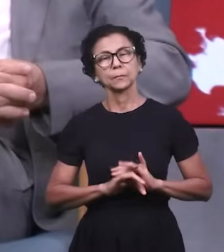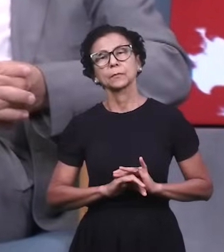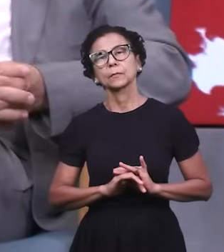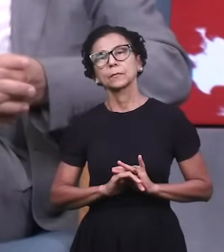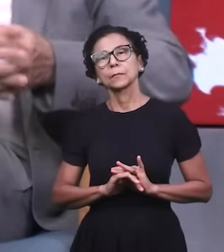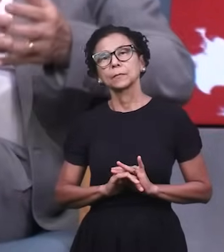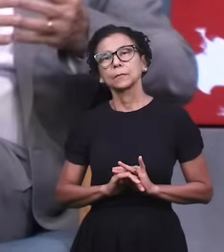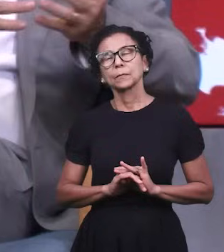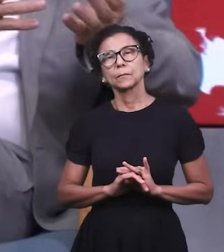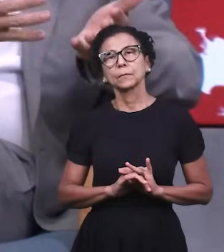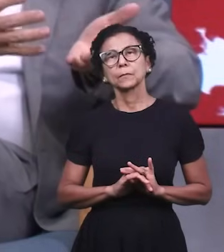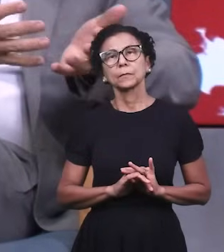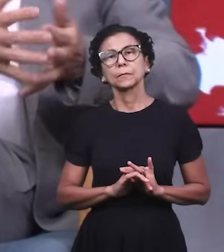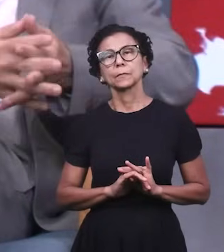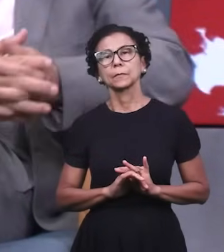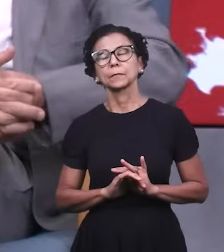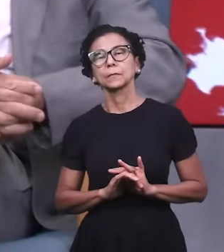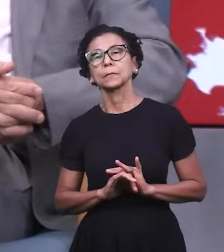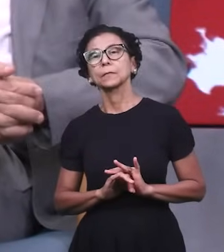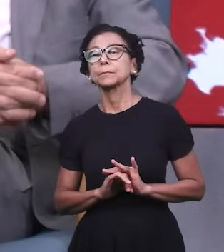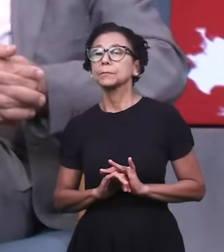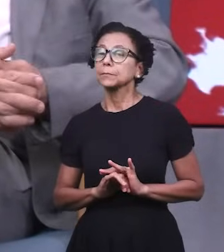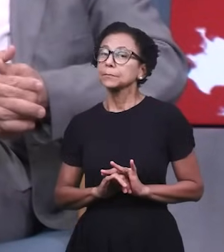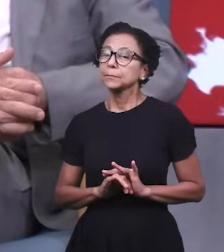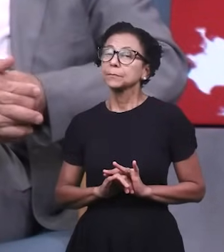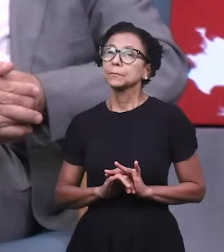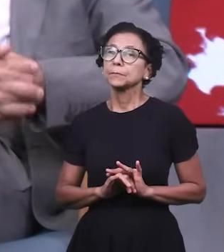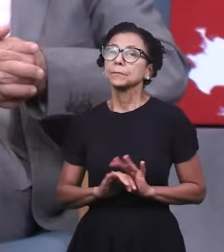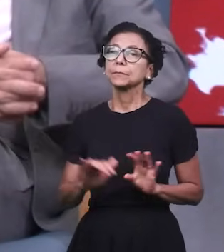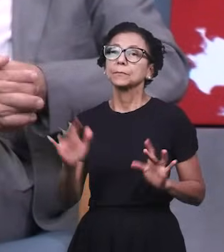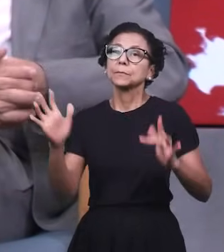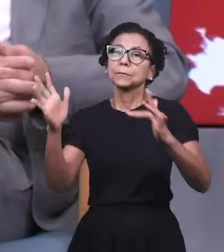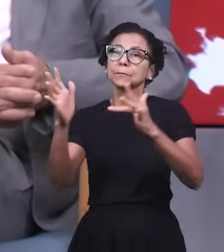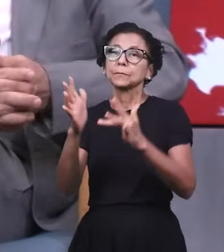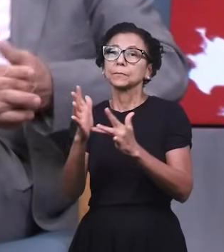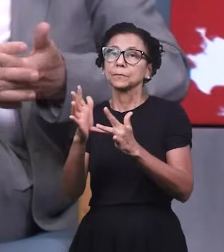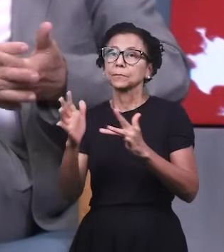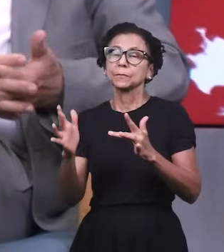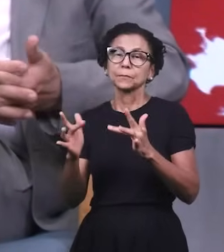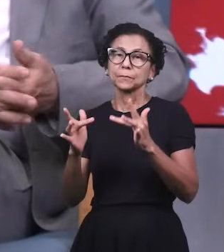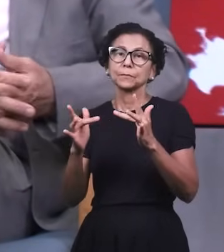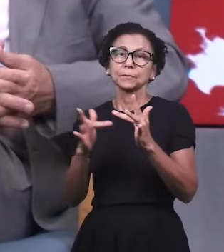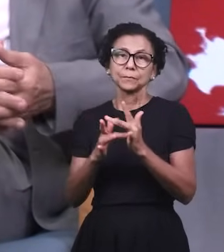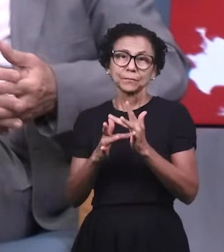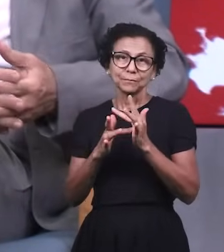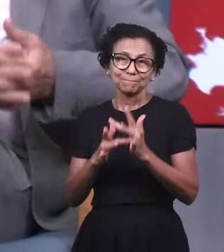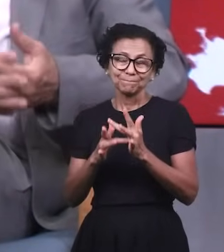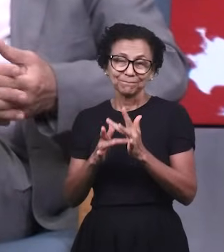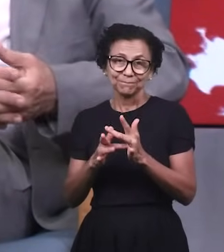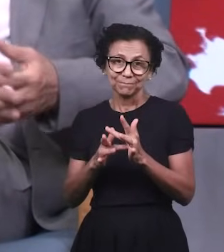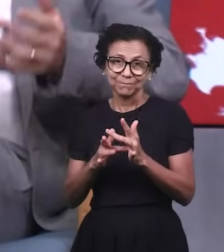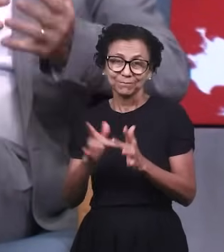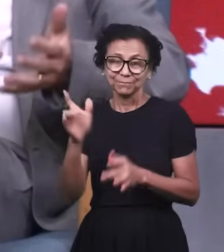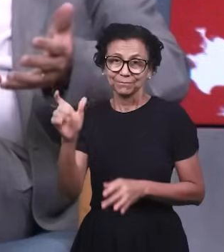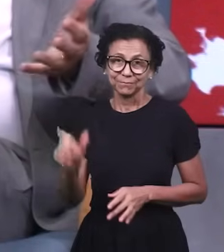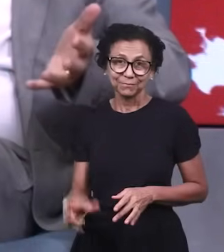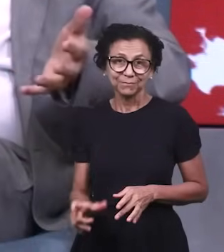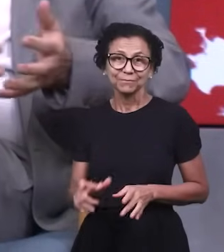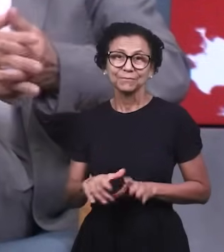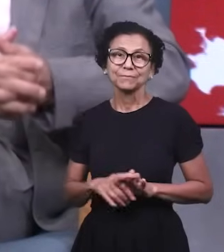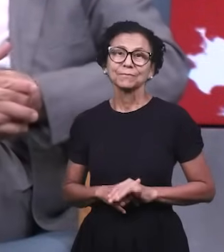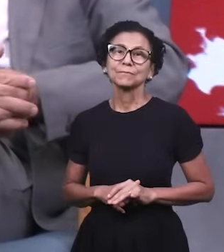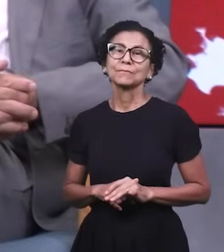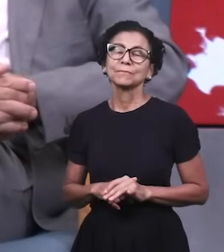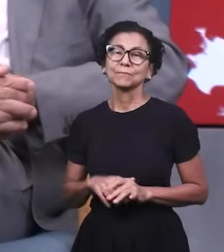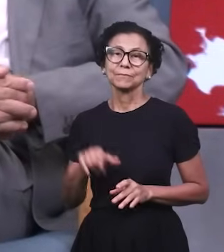Santo. Então nós podemos dizer que o Espírito Santo teve, que o Senhor Jesus teve todos os